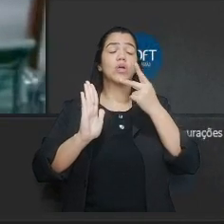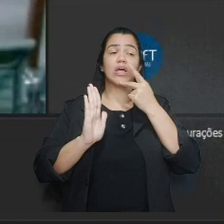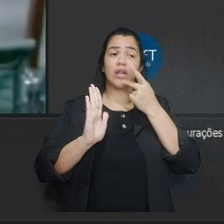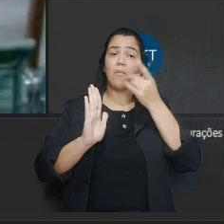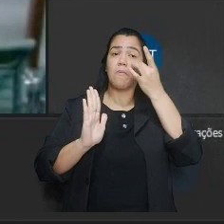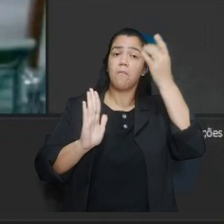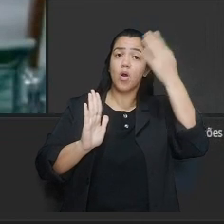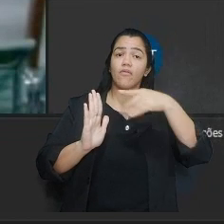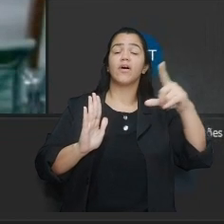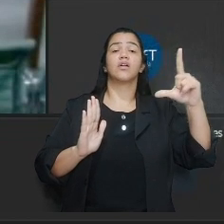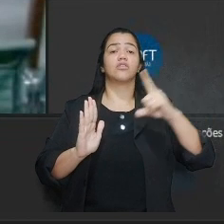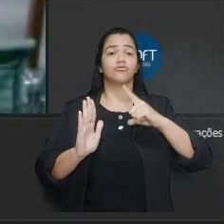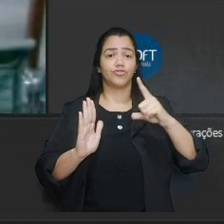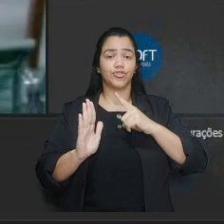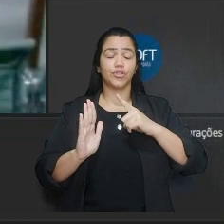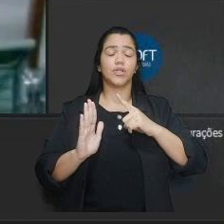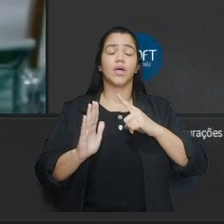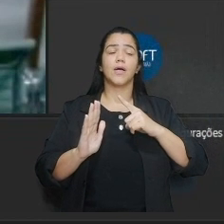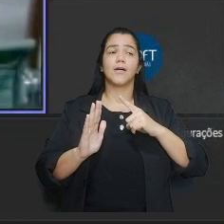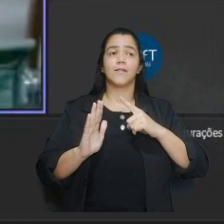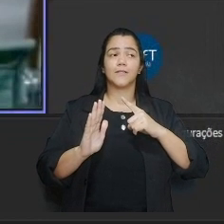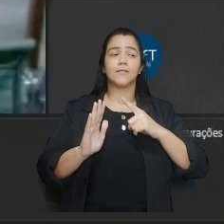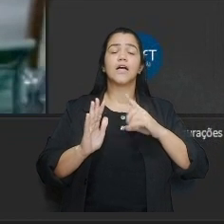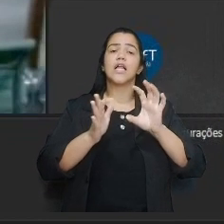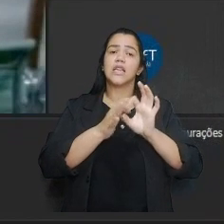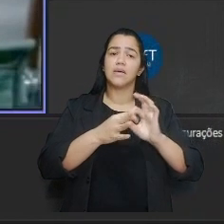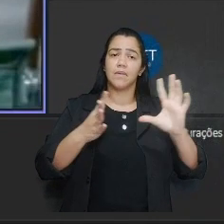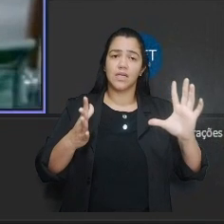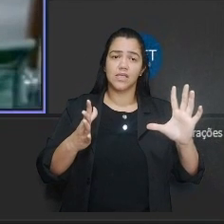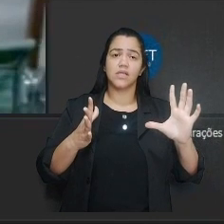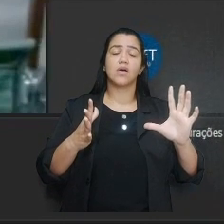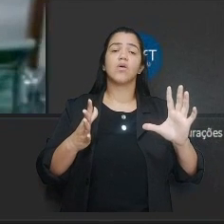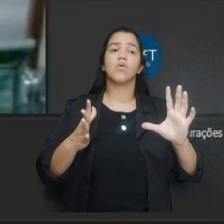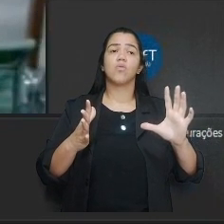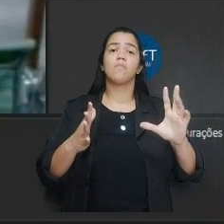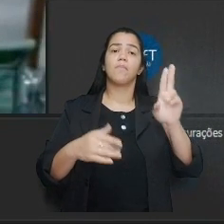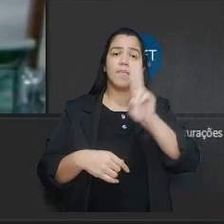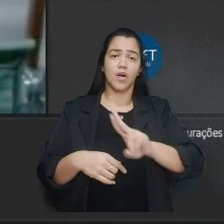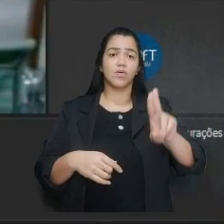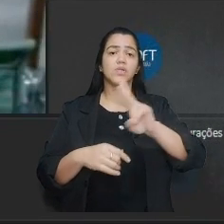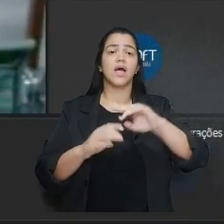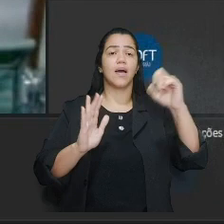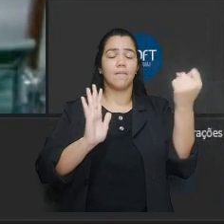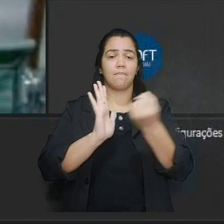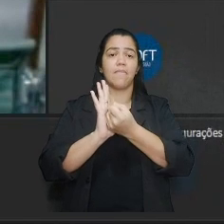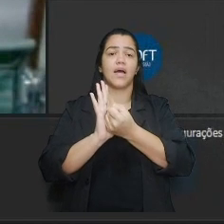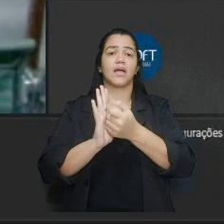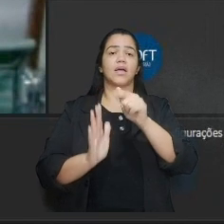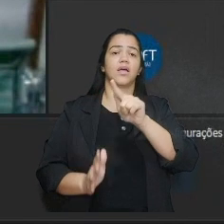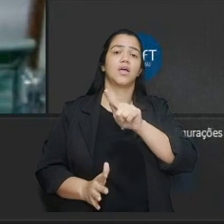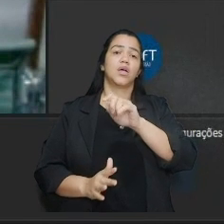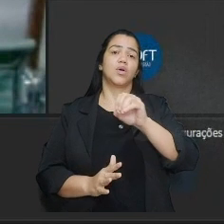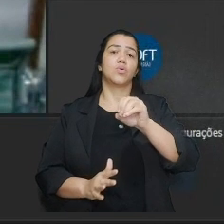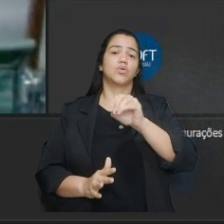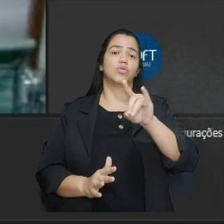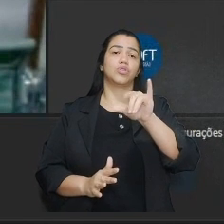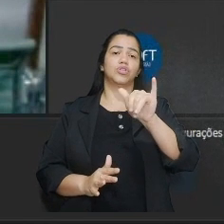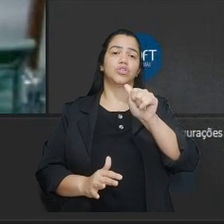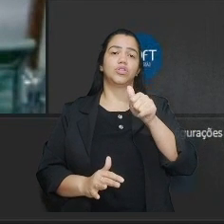que comprove a alegação de que ela tinha a autorização para usar a